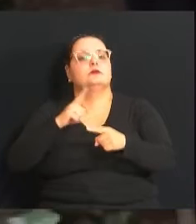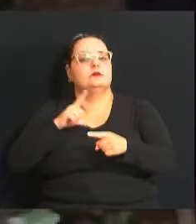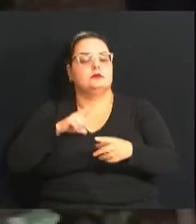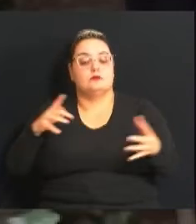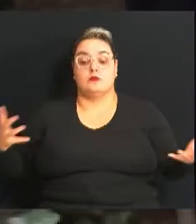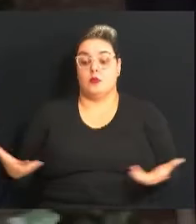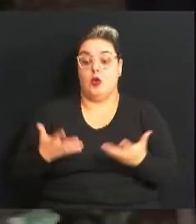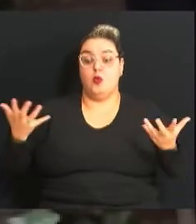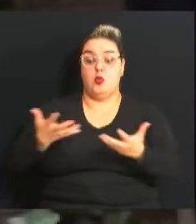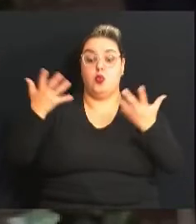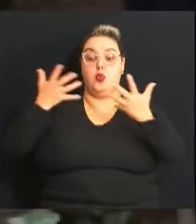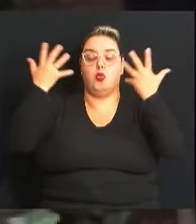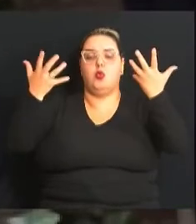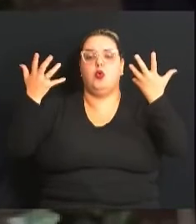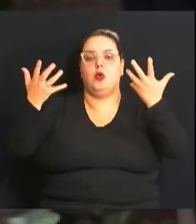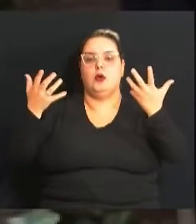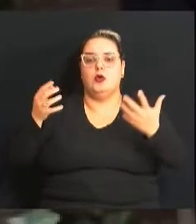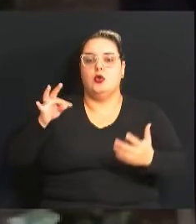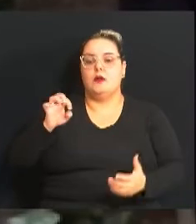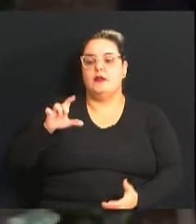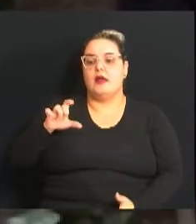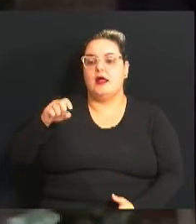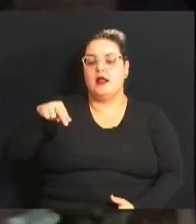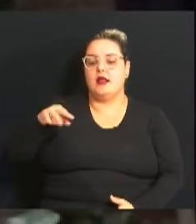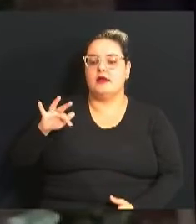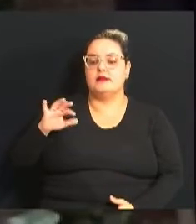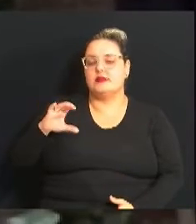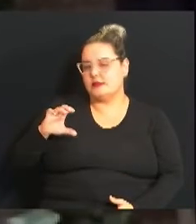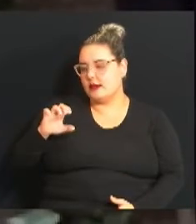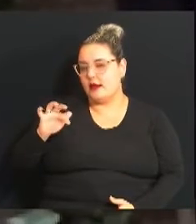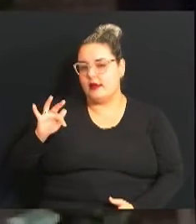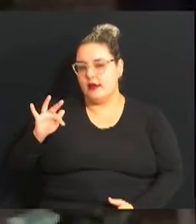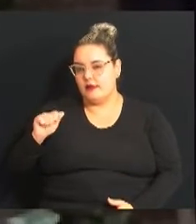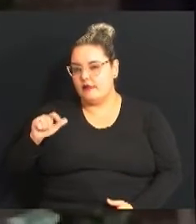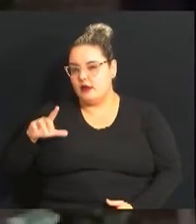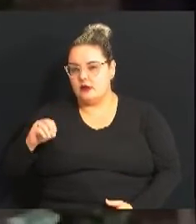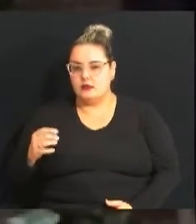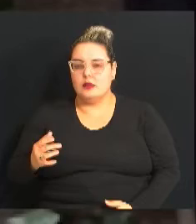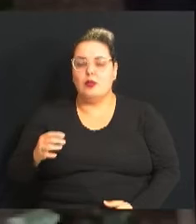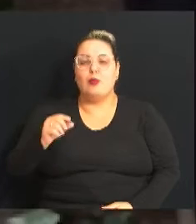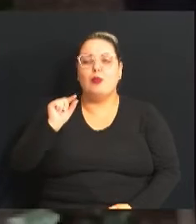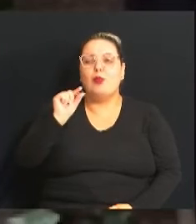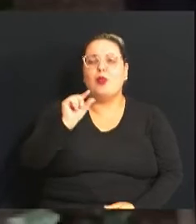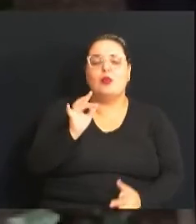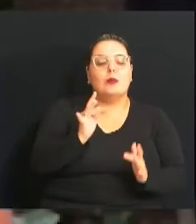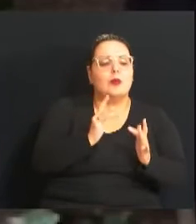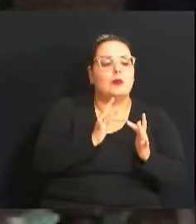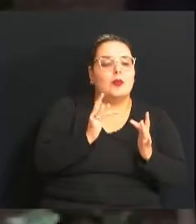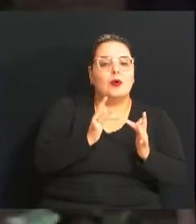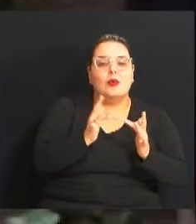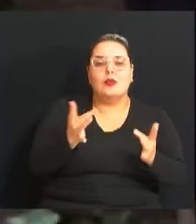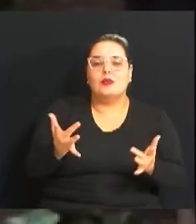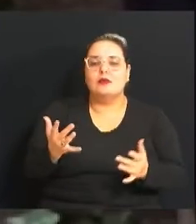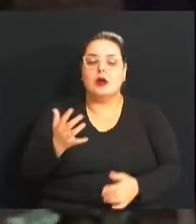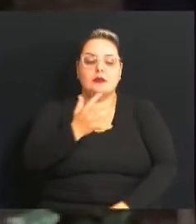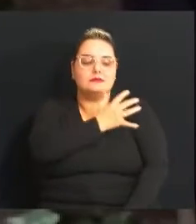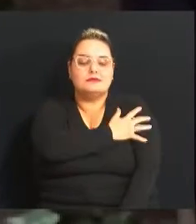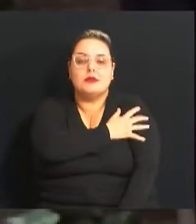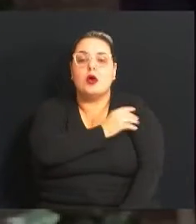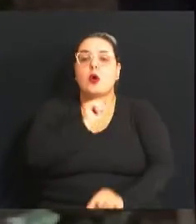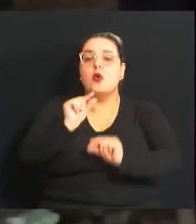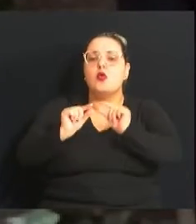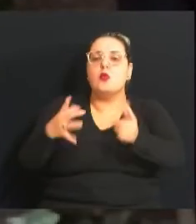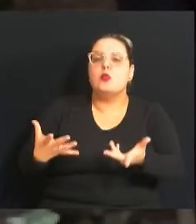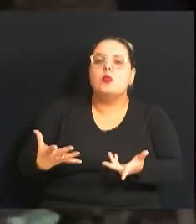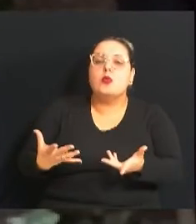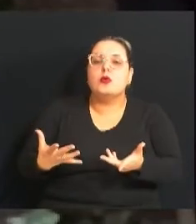hiperestimulação do telencéfalo e pouco toque, pouco contato. Existem poucos lugares em que o toque é